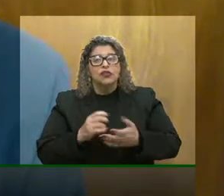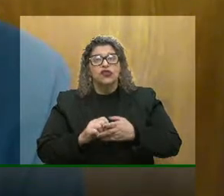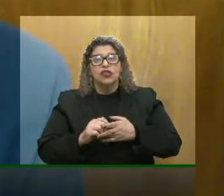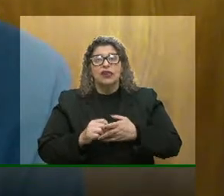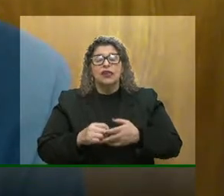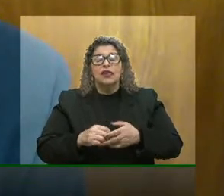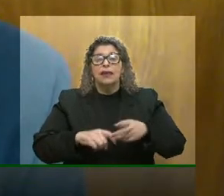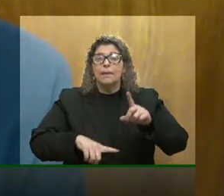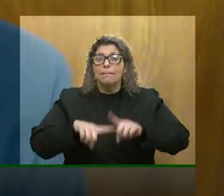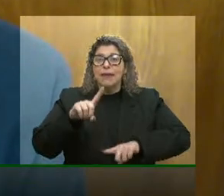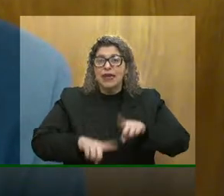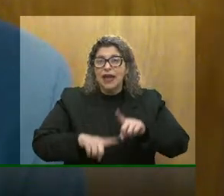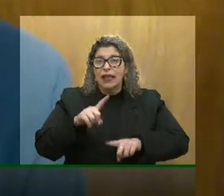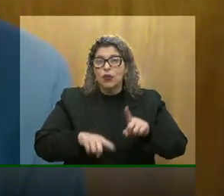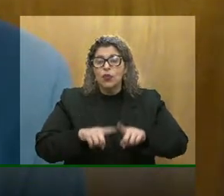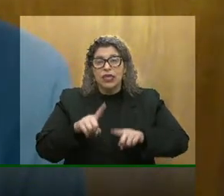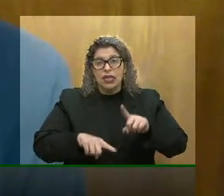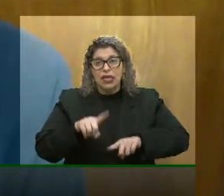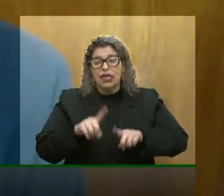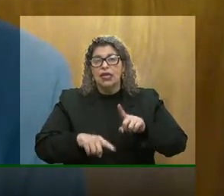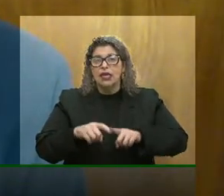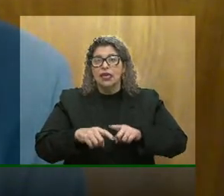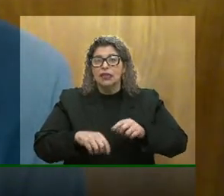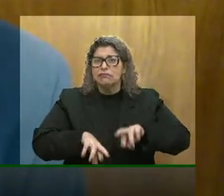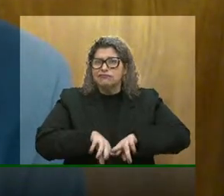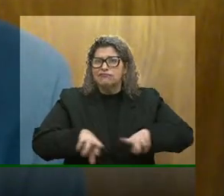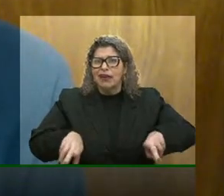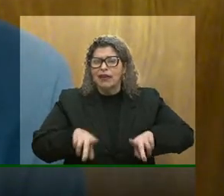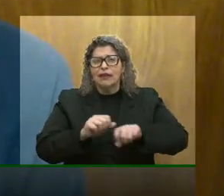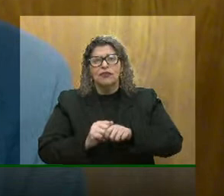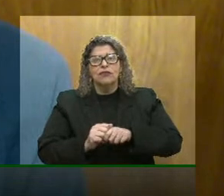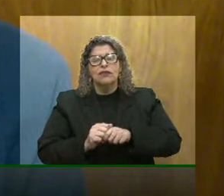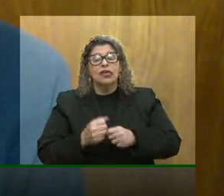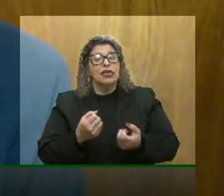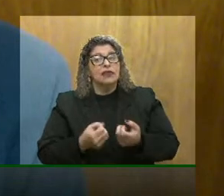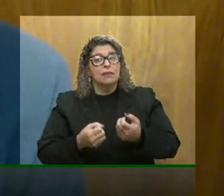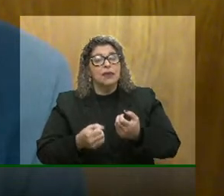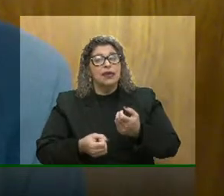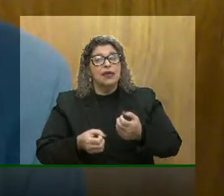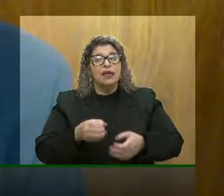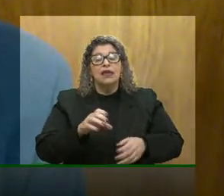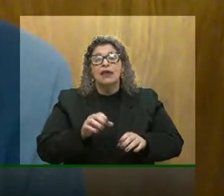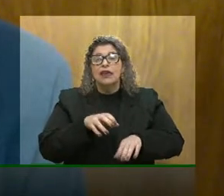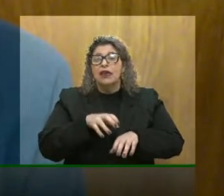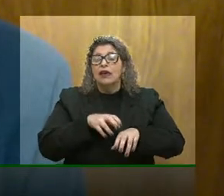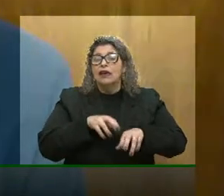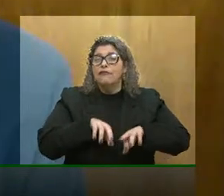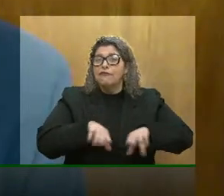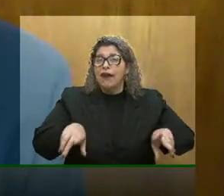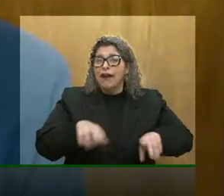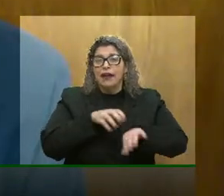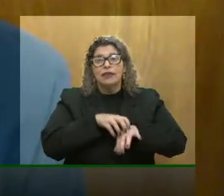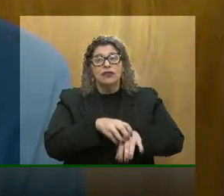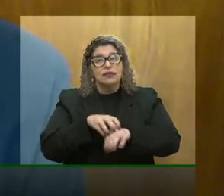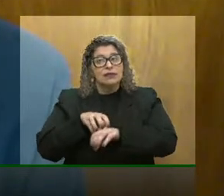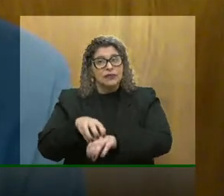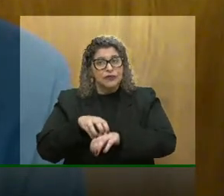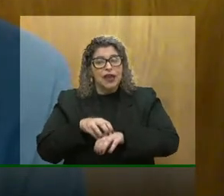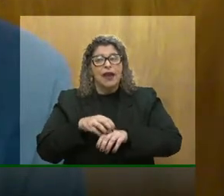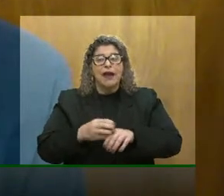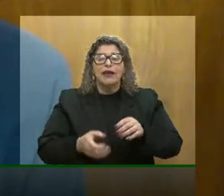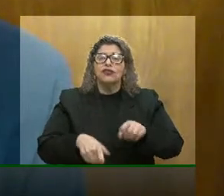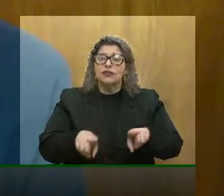de Mercadorias e sobre Prestações de Serviços de Transporte Interestadual, Intermunicipal e de Comunicação, e da